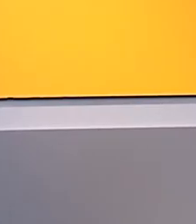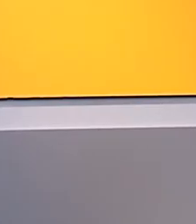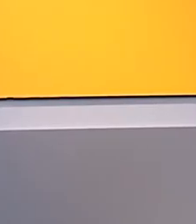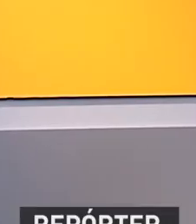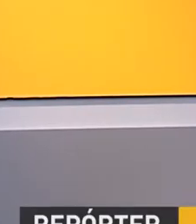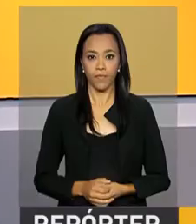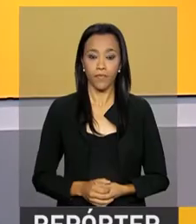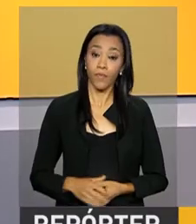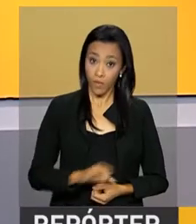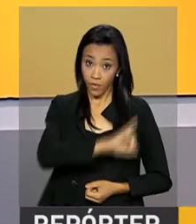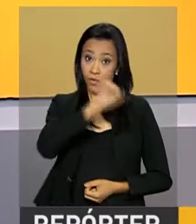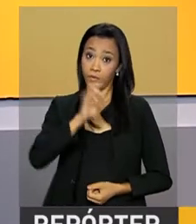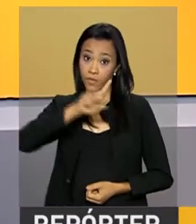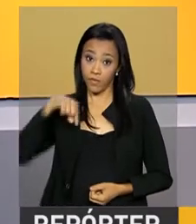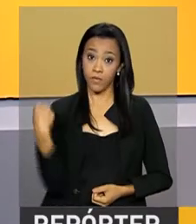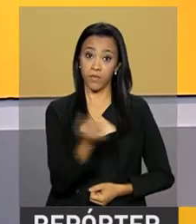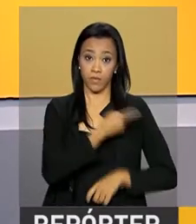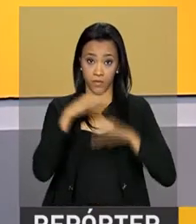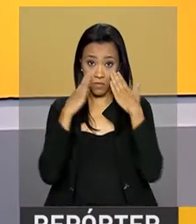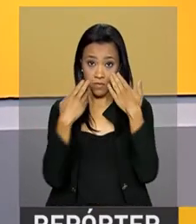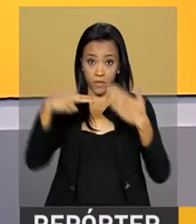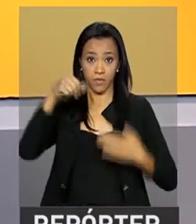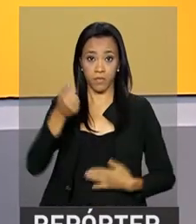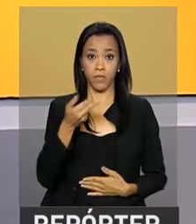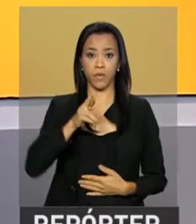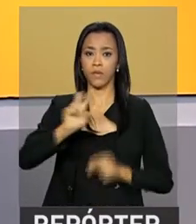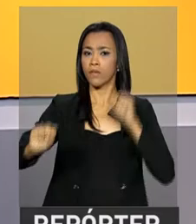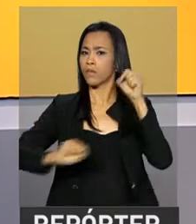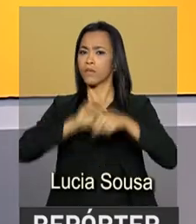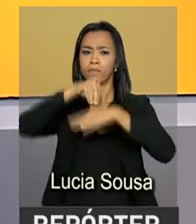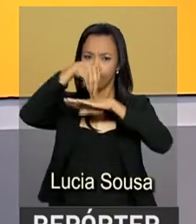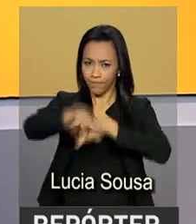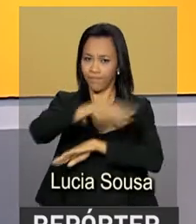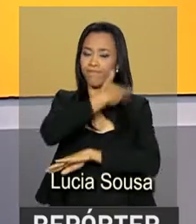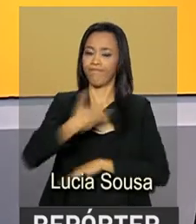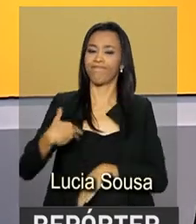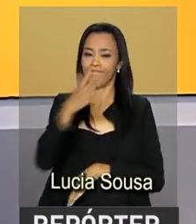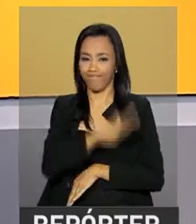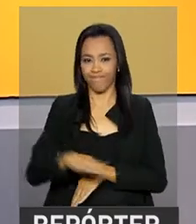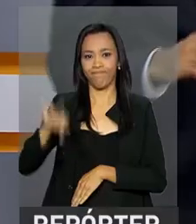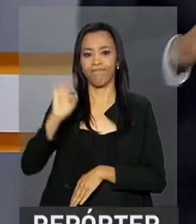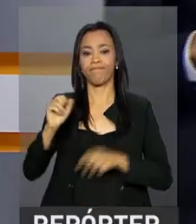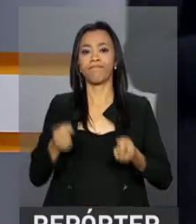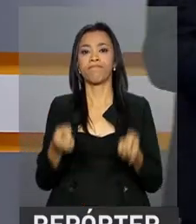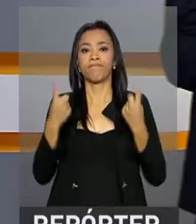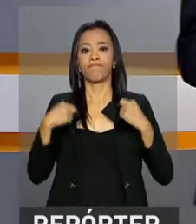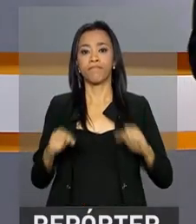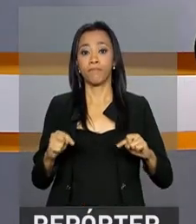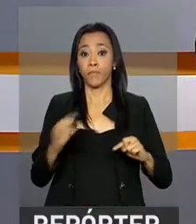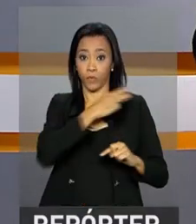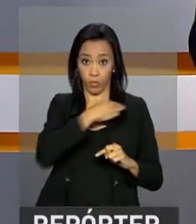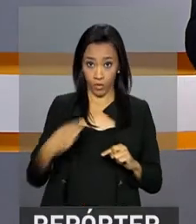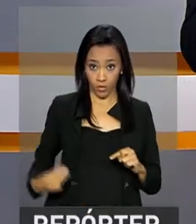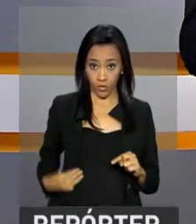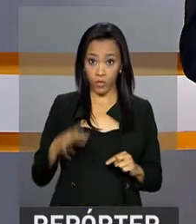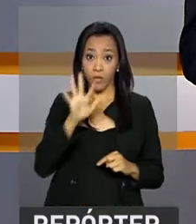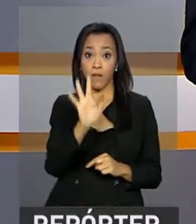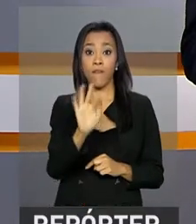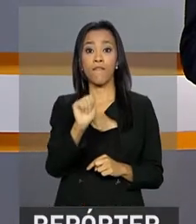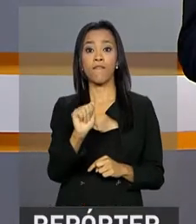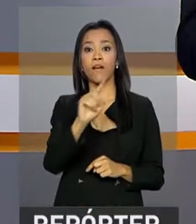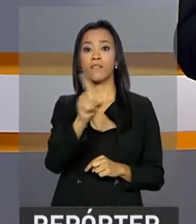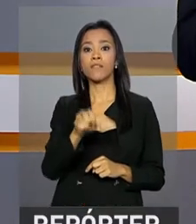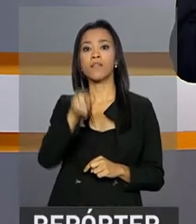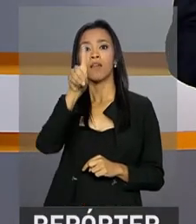lá estamos de volta com repórter nbr e as notícias do governo federal o ministro da fazenda está neste